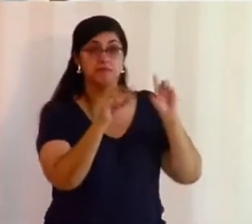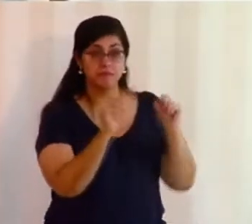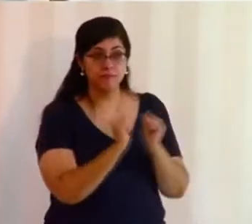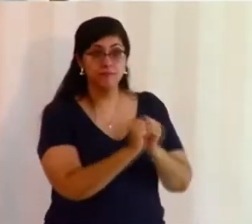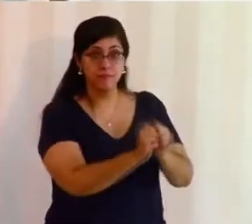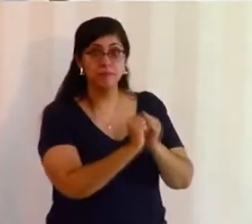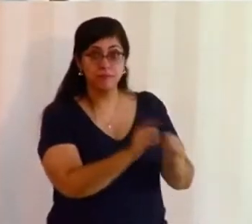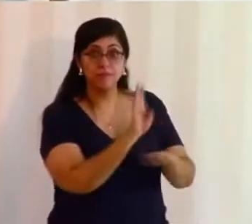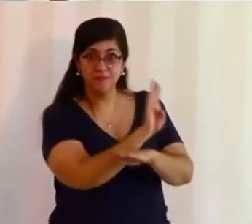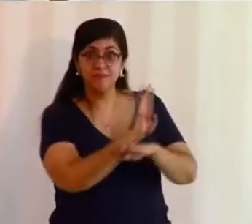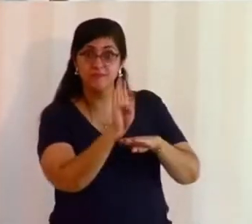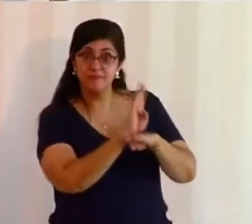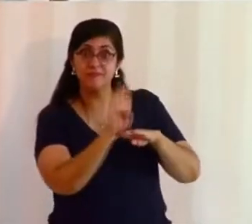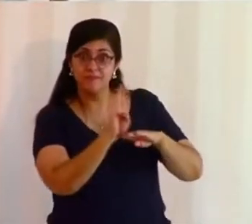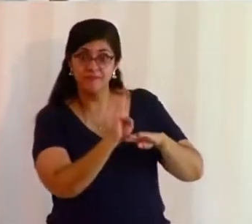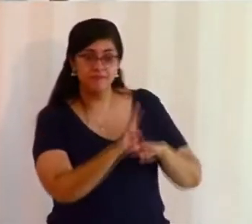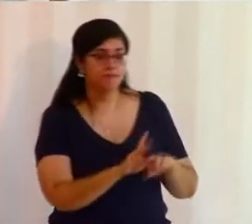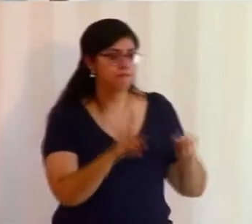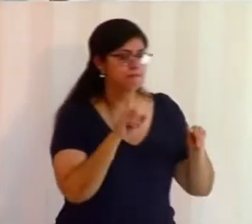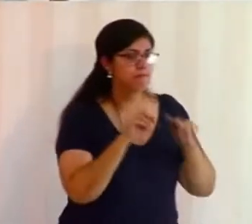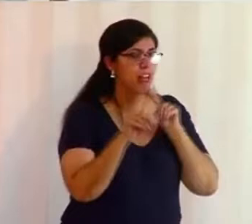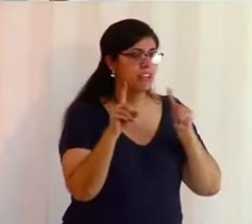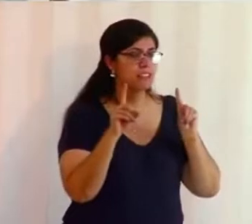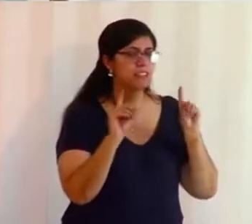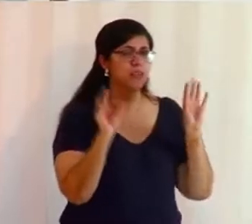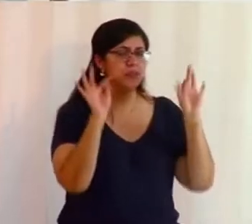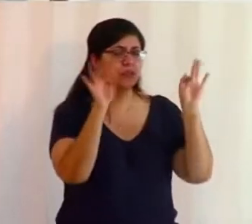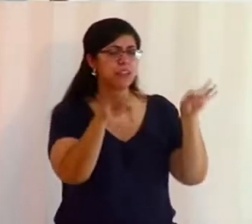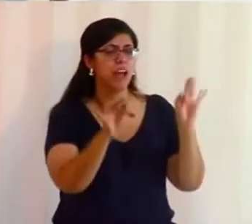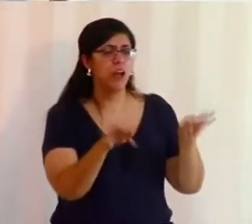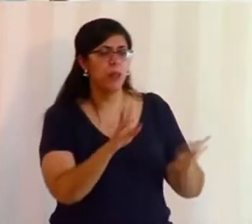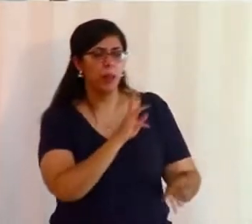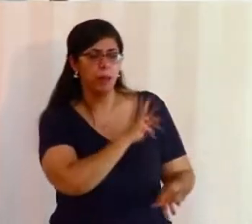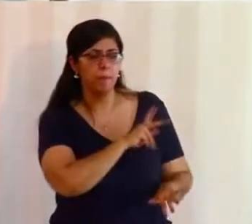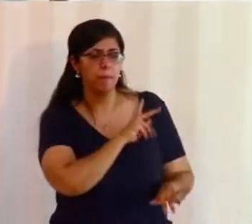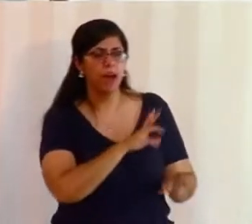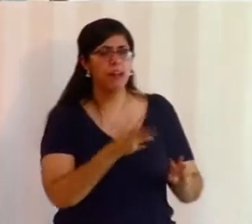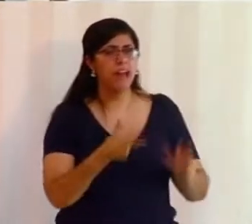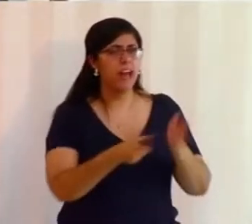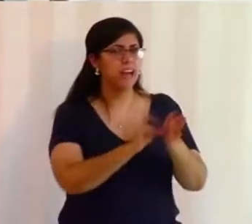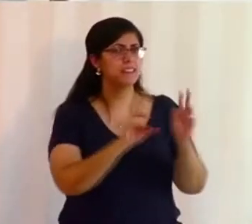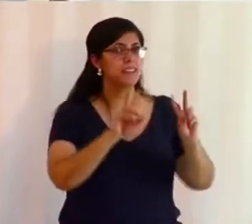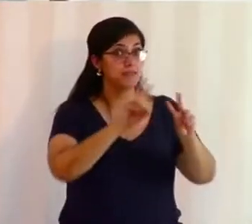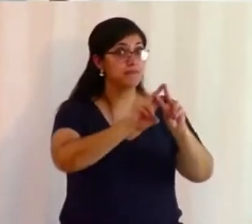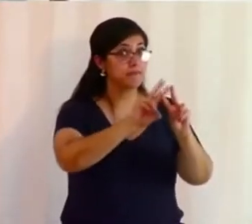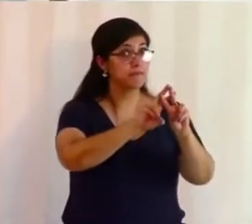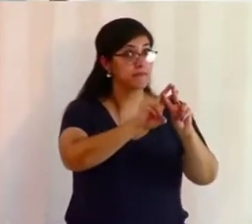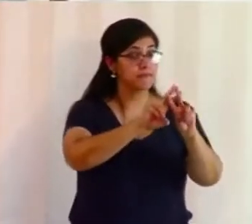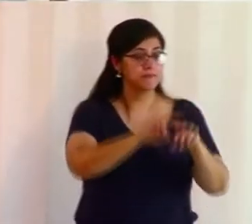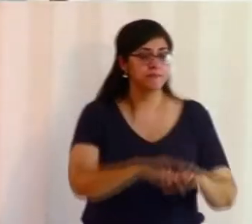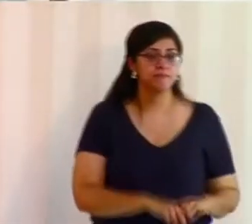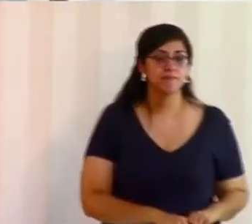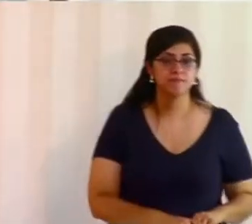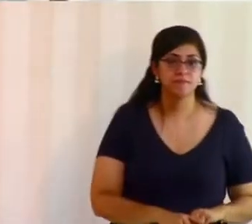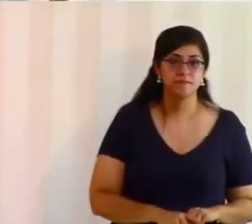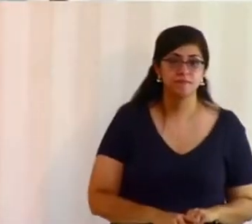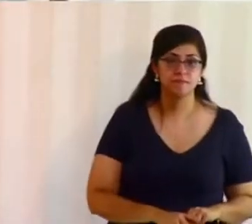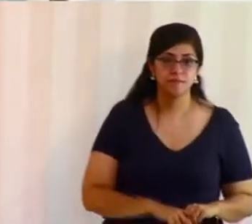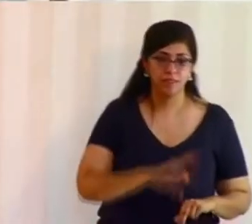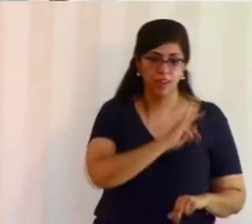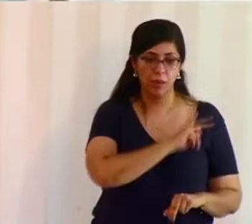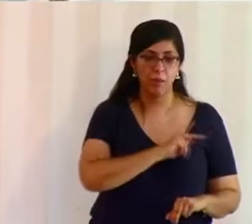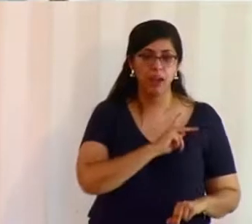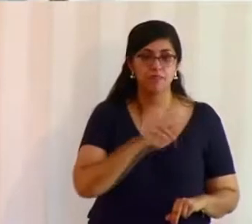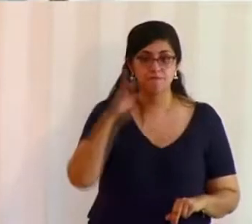No final da vida de Paulo, lá na segunda prisão, antes dele ser levado ao martírio, Paulo vai mandar chamar João